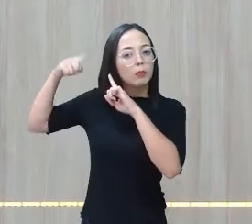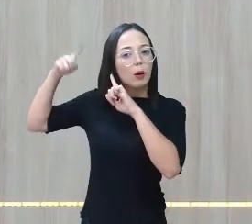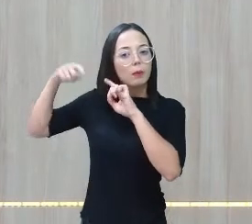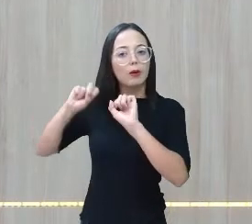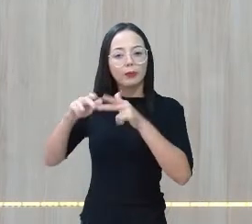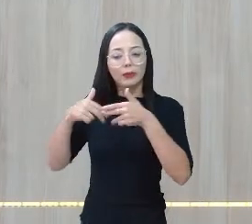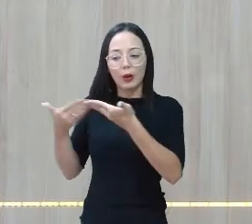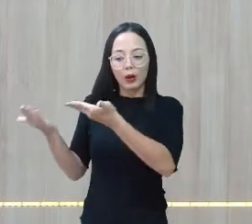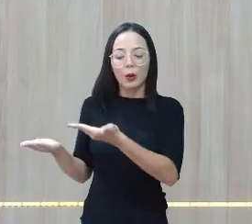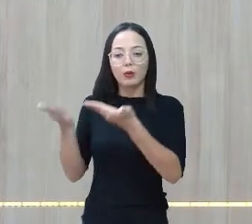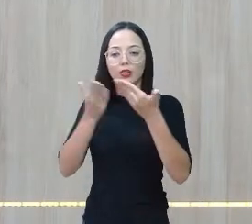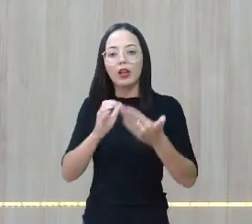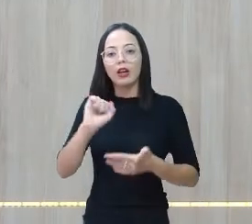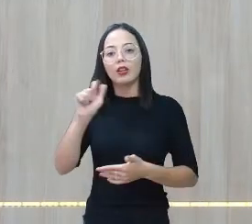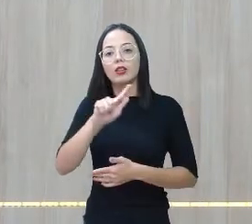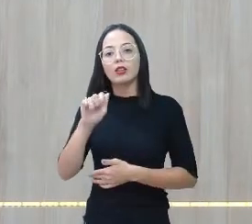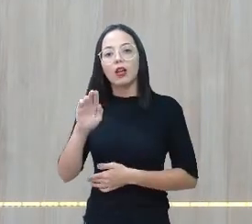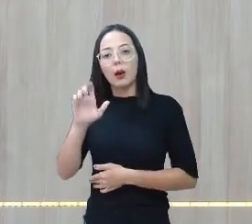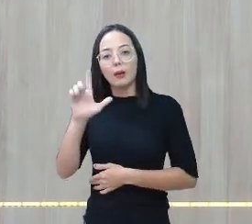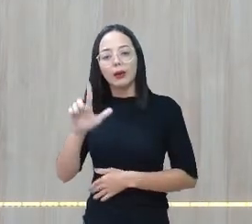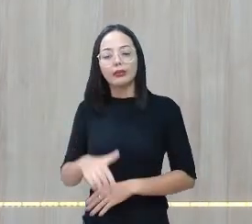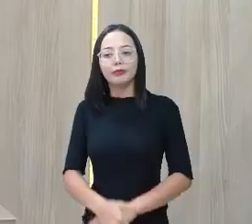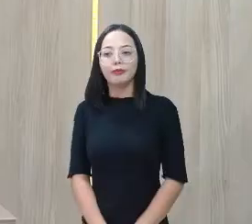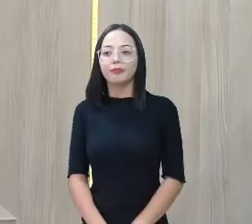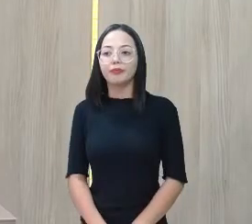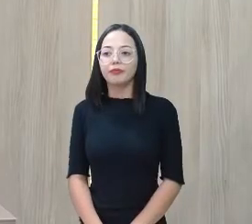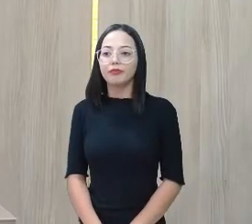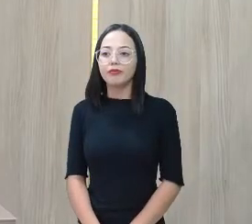a palavra para a professora Isabel, tá certo?